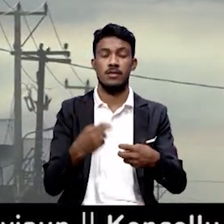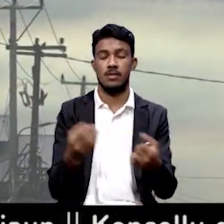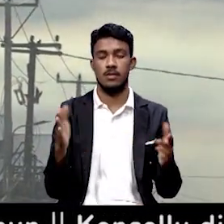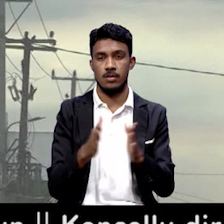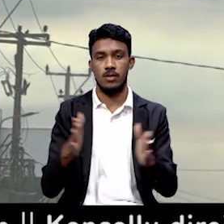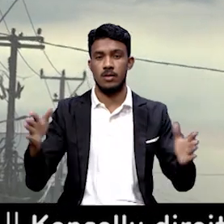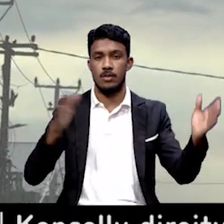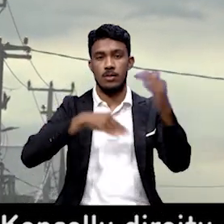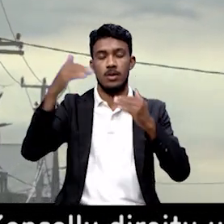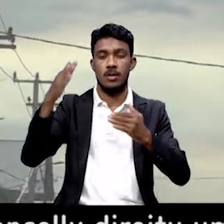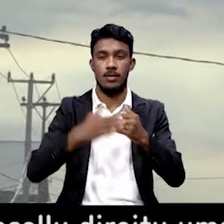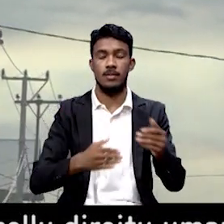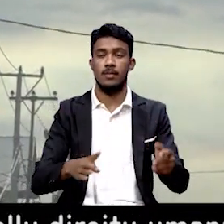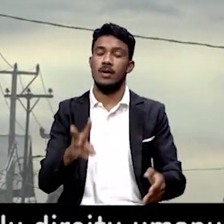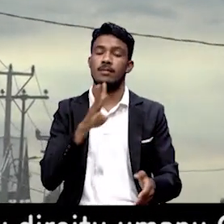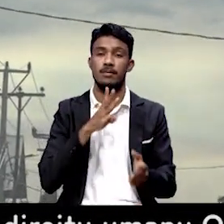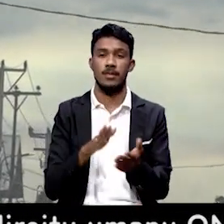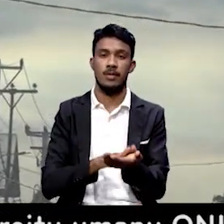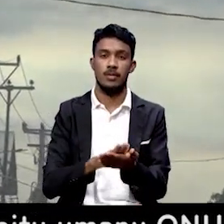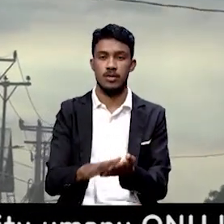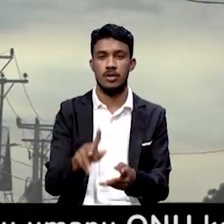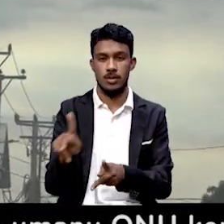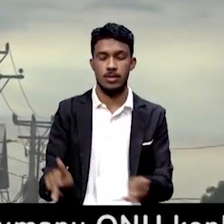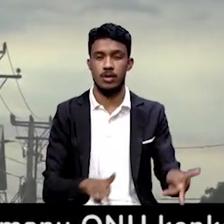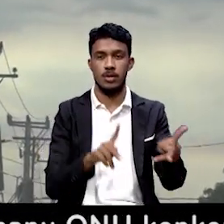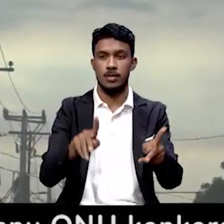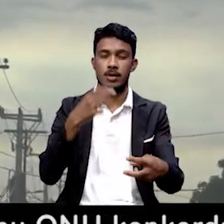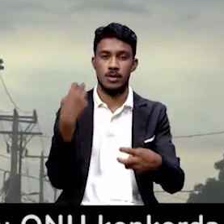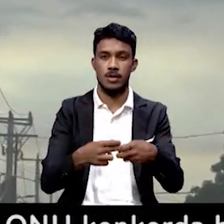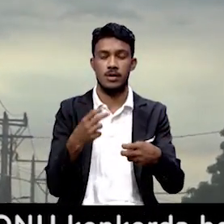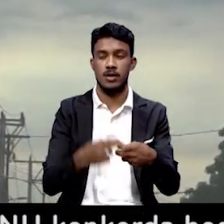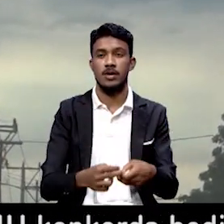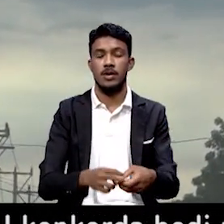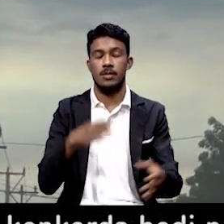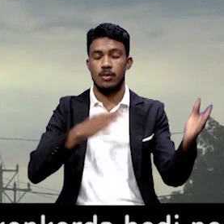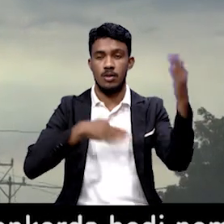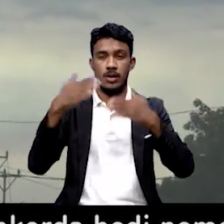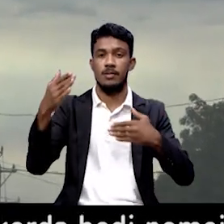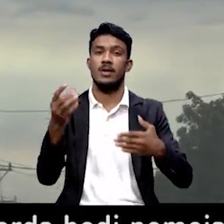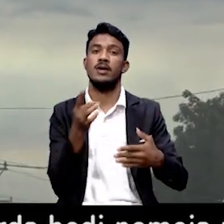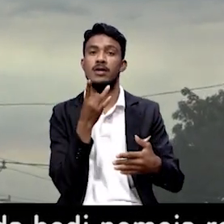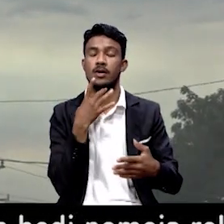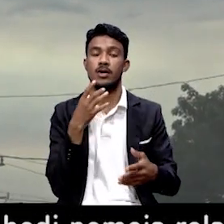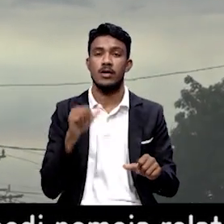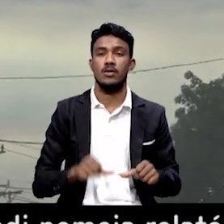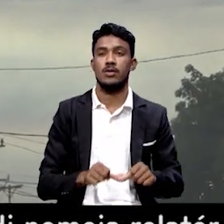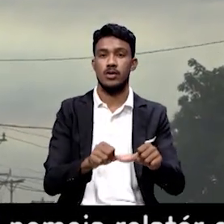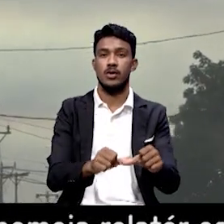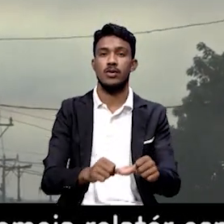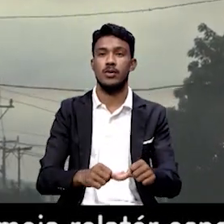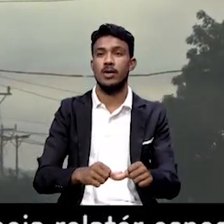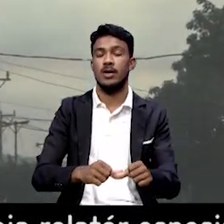de problema bemos público mos questiona con aba problema eletricidade nebe continua lakang